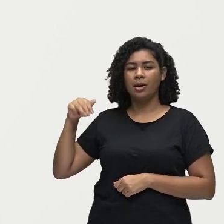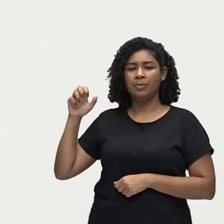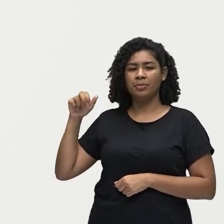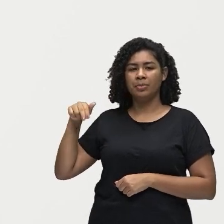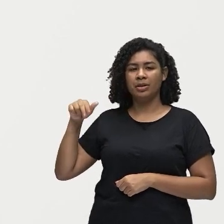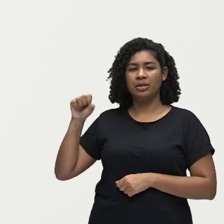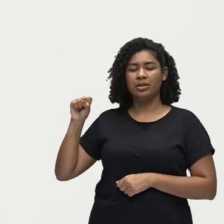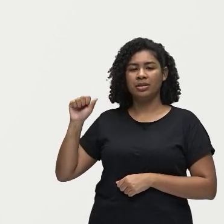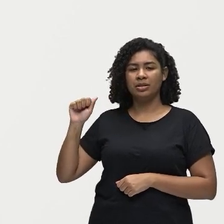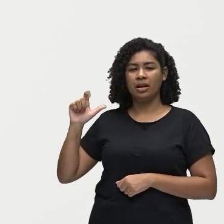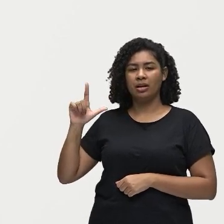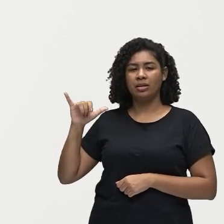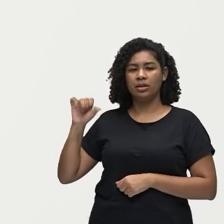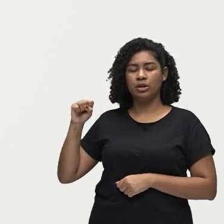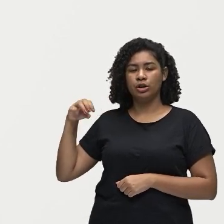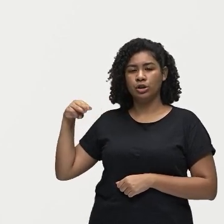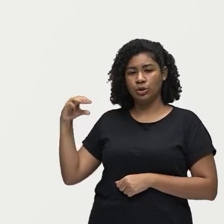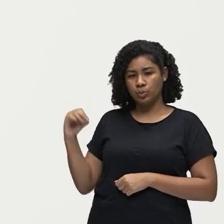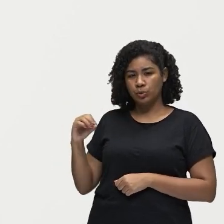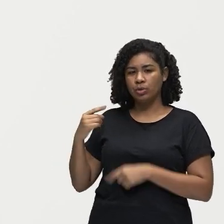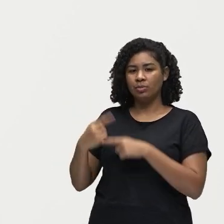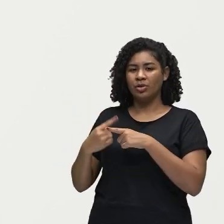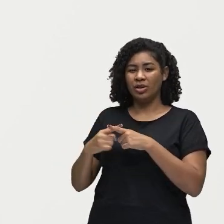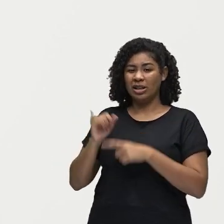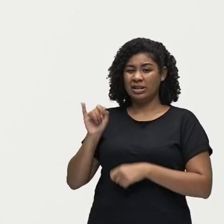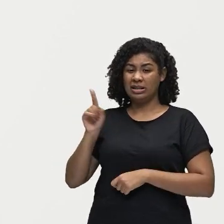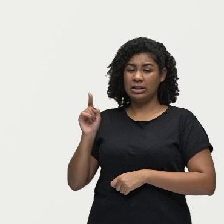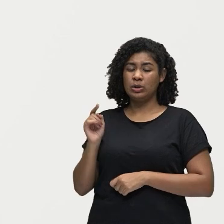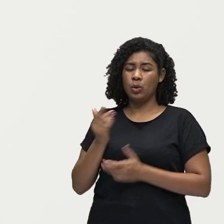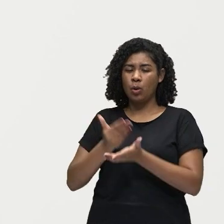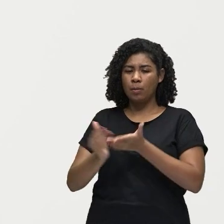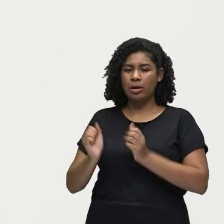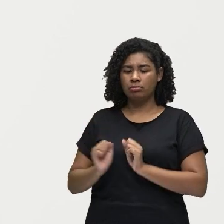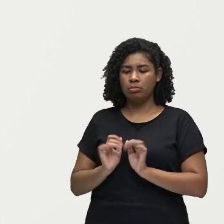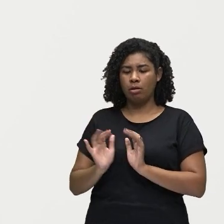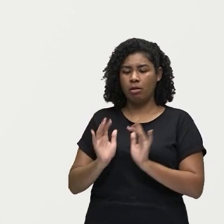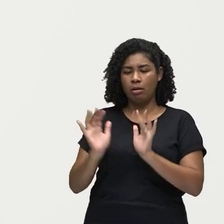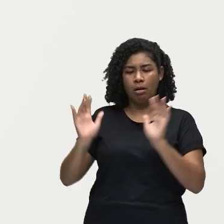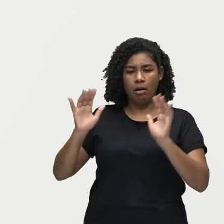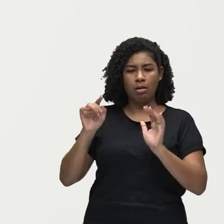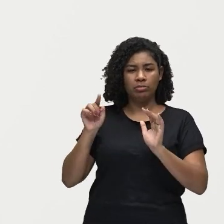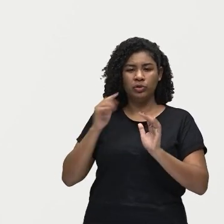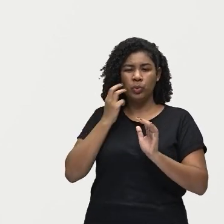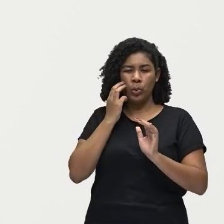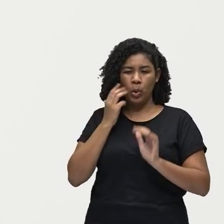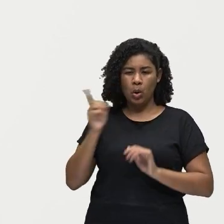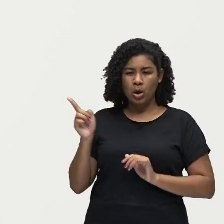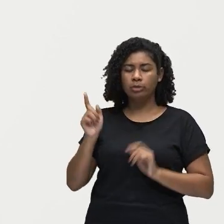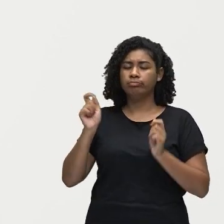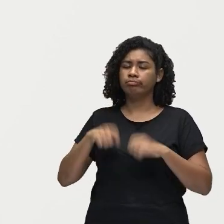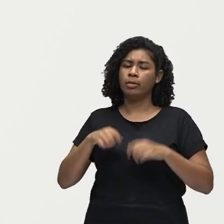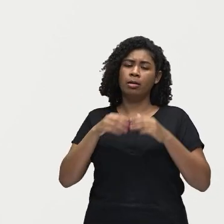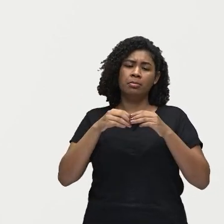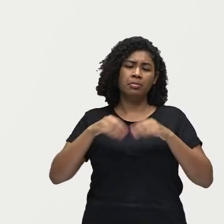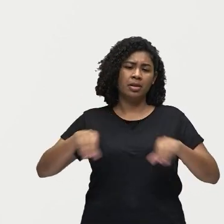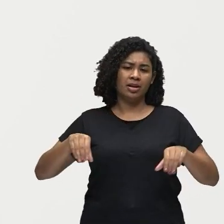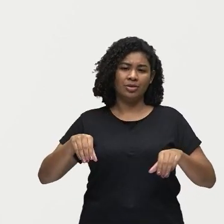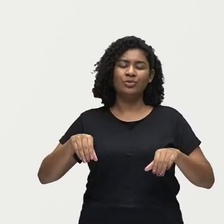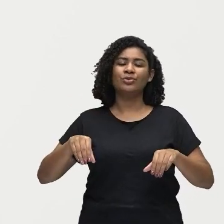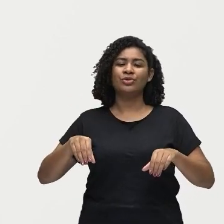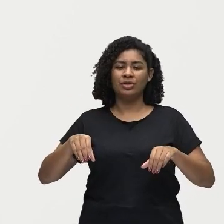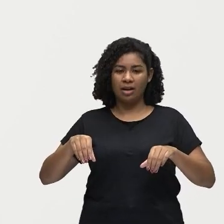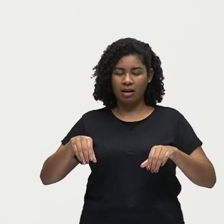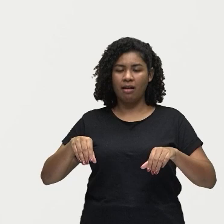porque quando há essa produção das toxinas aí pelas algas, elas prejudicam e